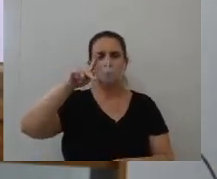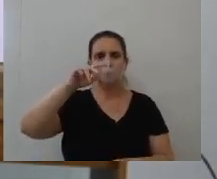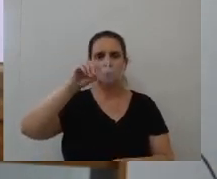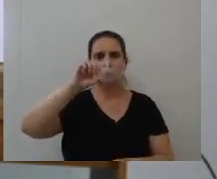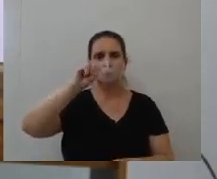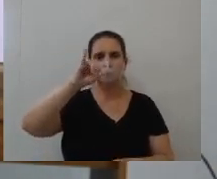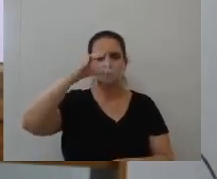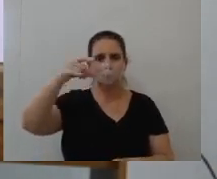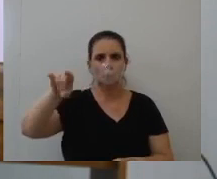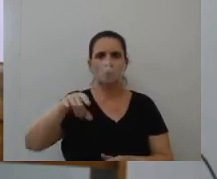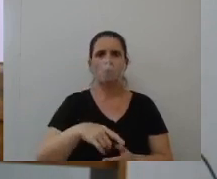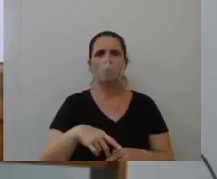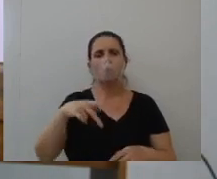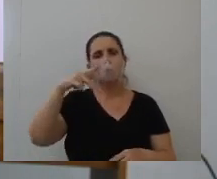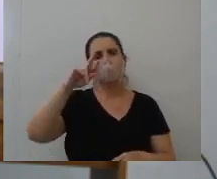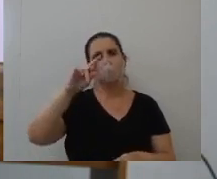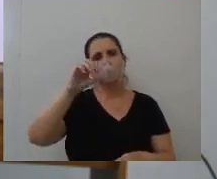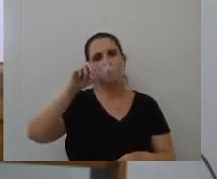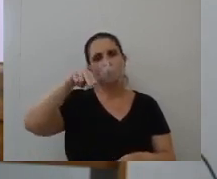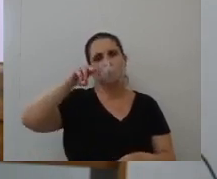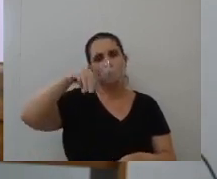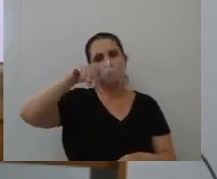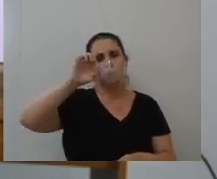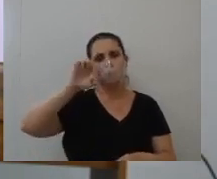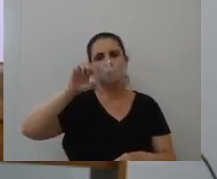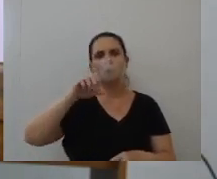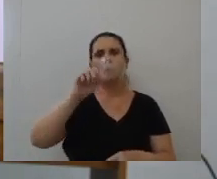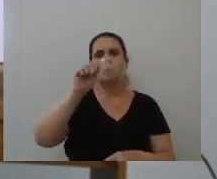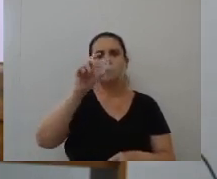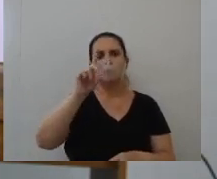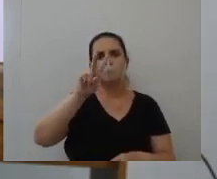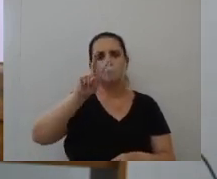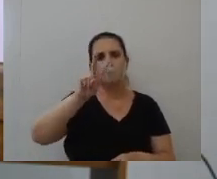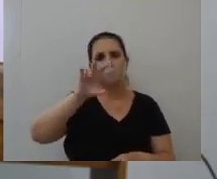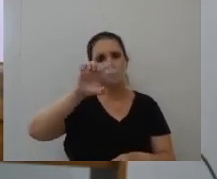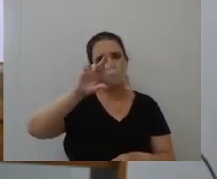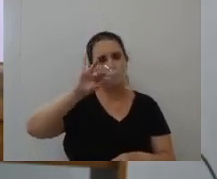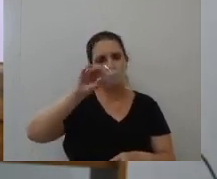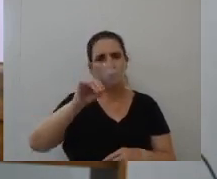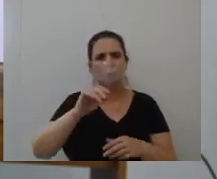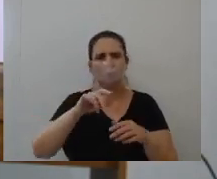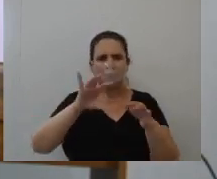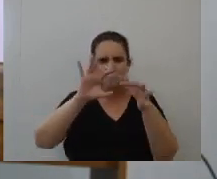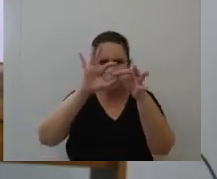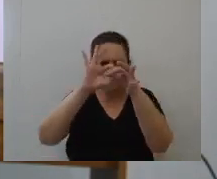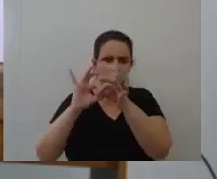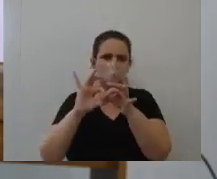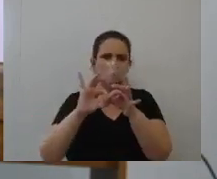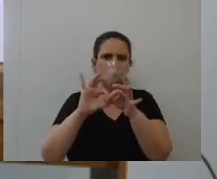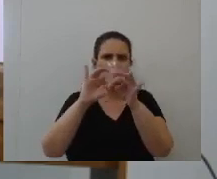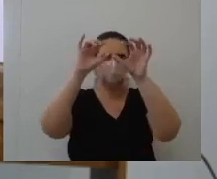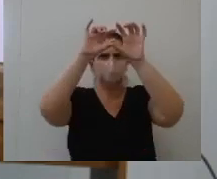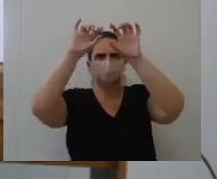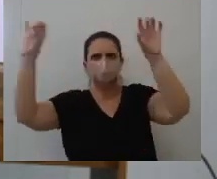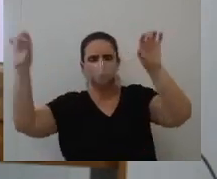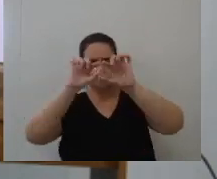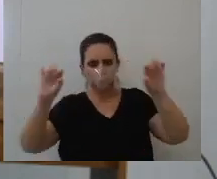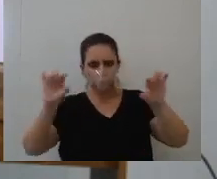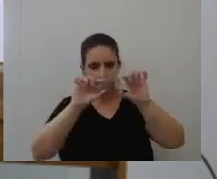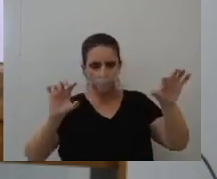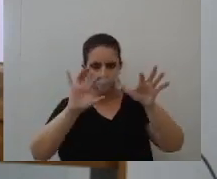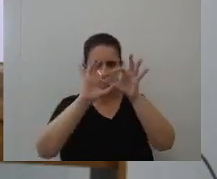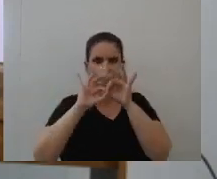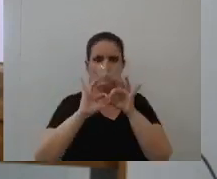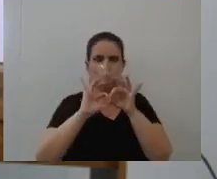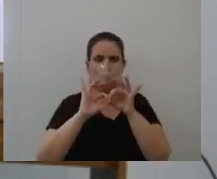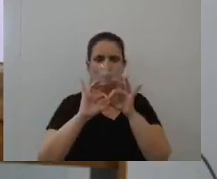e advérbios fazem amarração dentro do teu texto, entre períodos, entre orações,